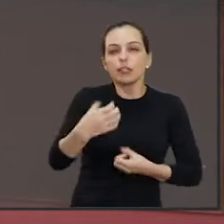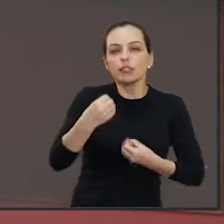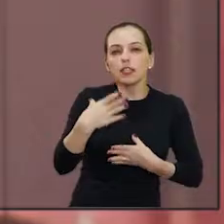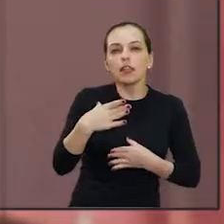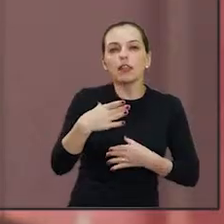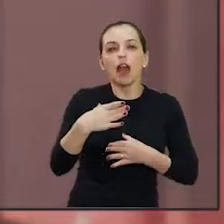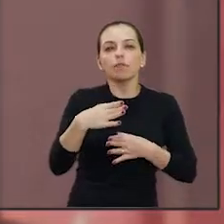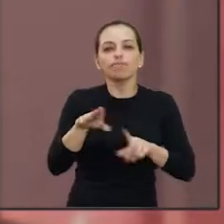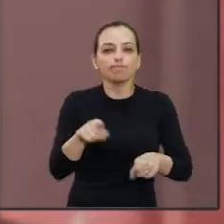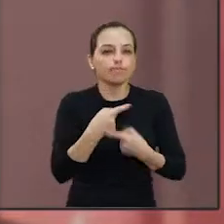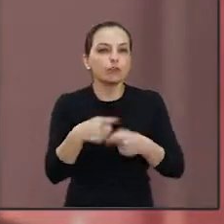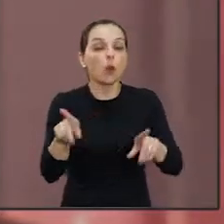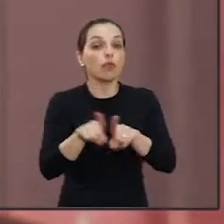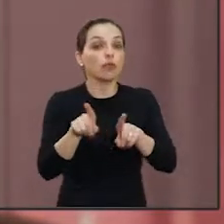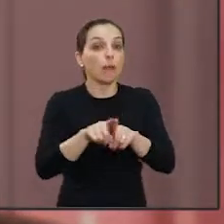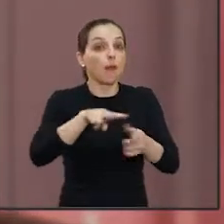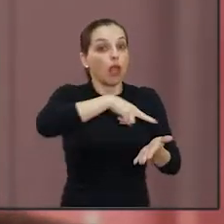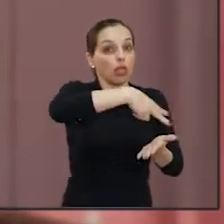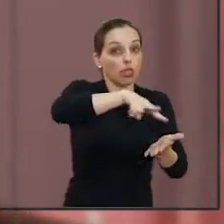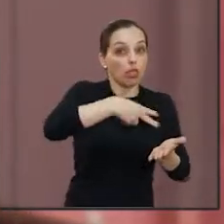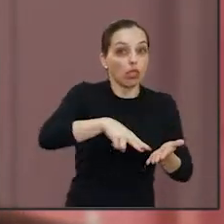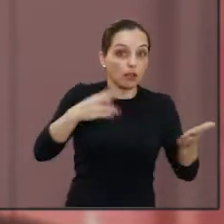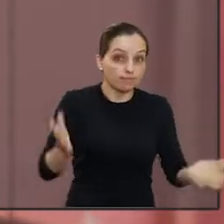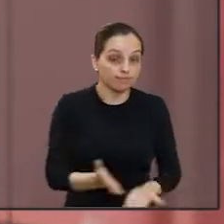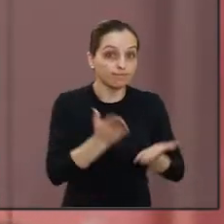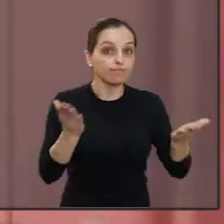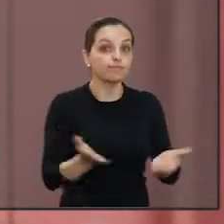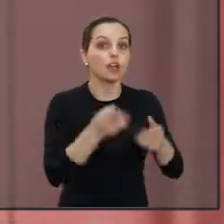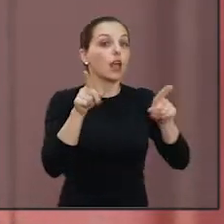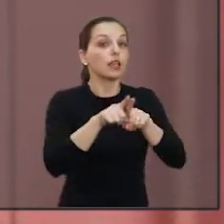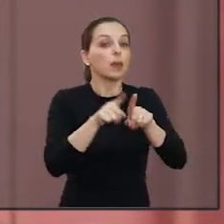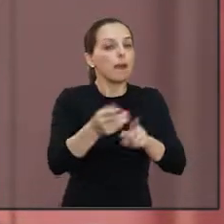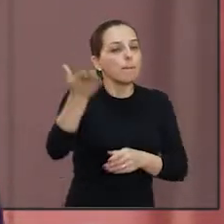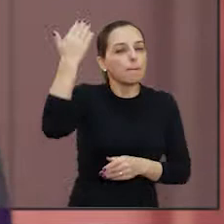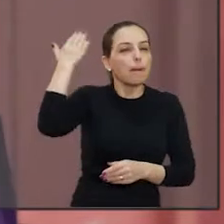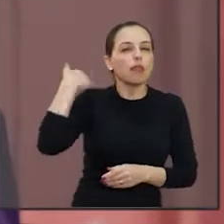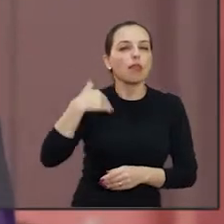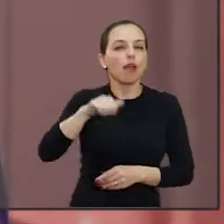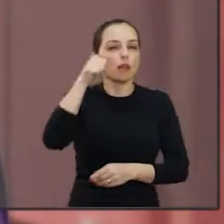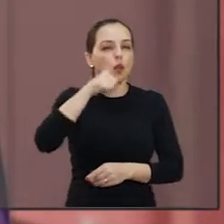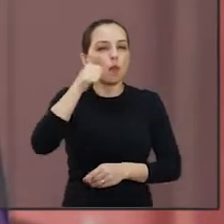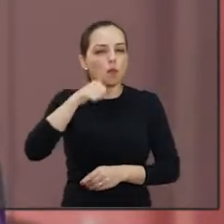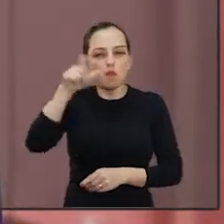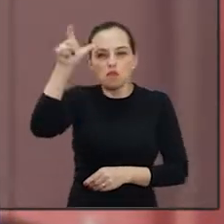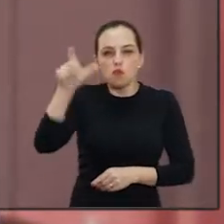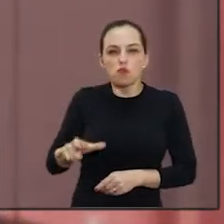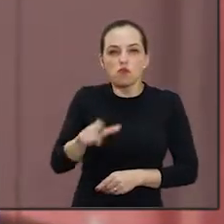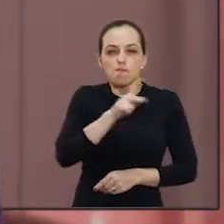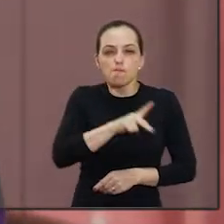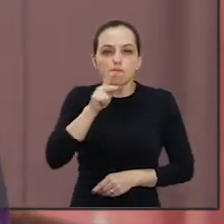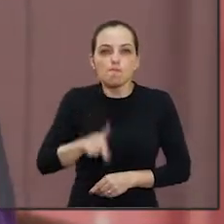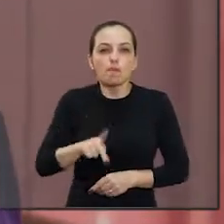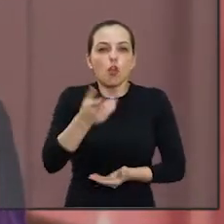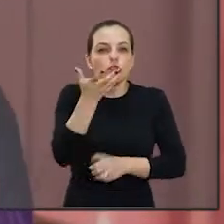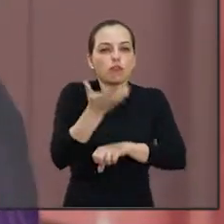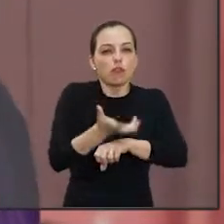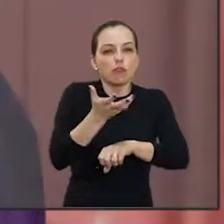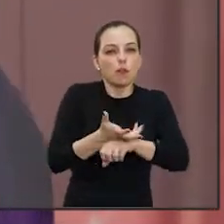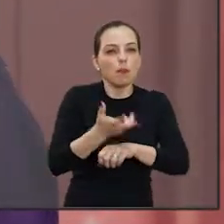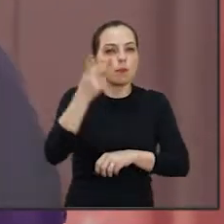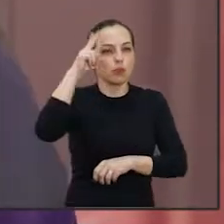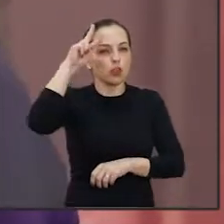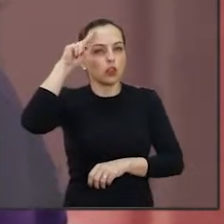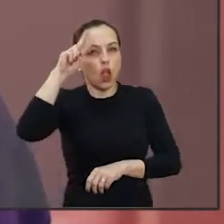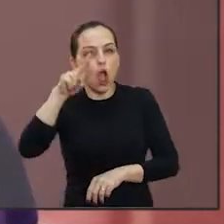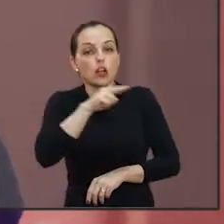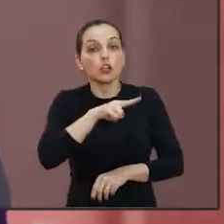pessoa que foi minha professora de história no IEBA. Era uma senhora, assim, todo mundo morria de medo de fazer aula com ela. O